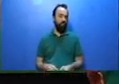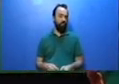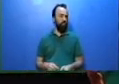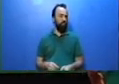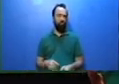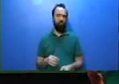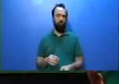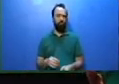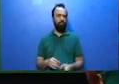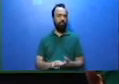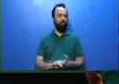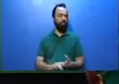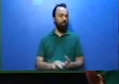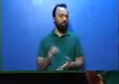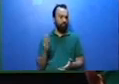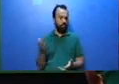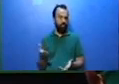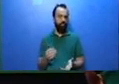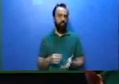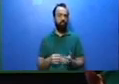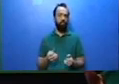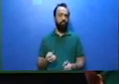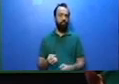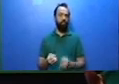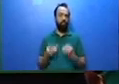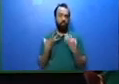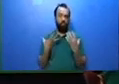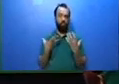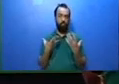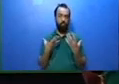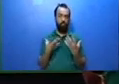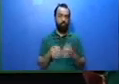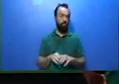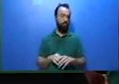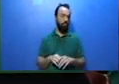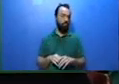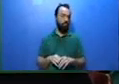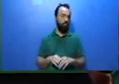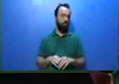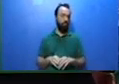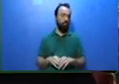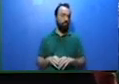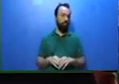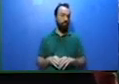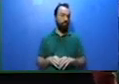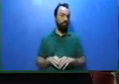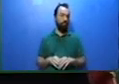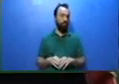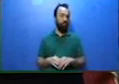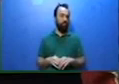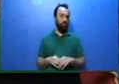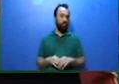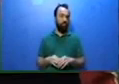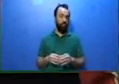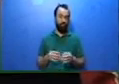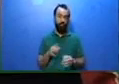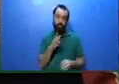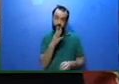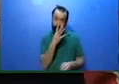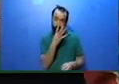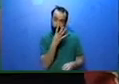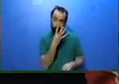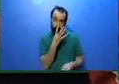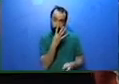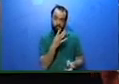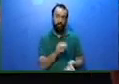Não sabe. Depois tem, ó, sinalzinho de exclamação. Significa que o personagem pode estar